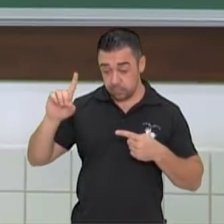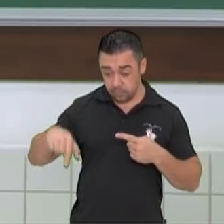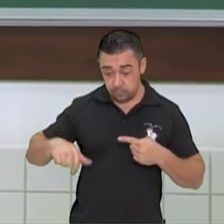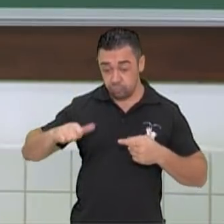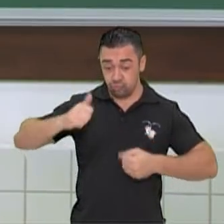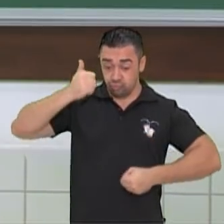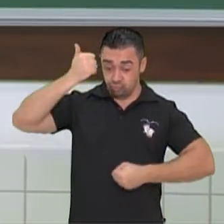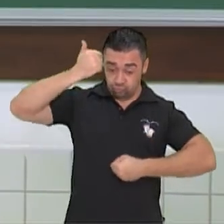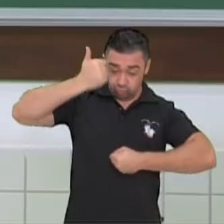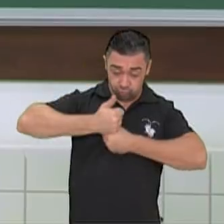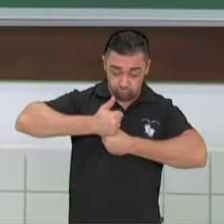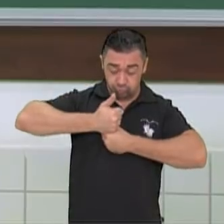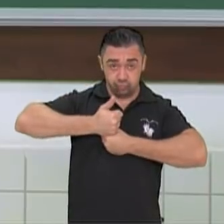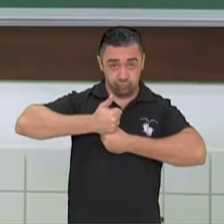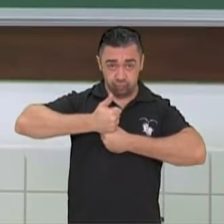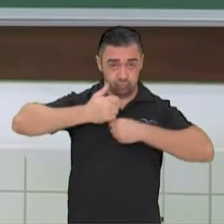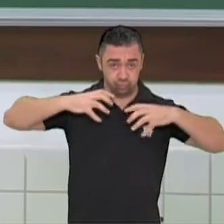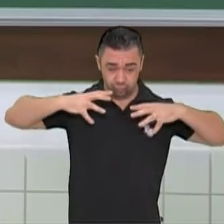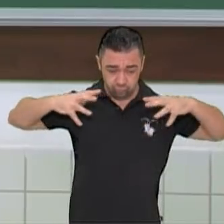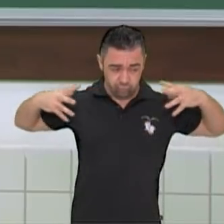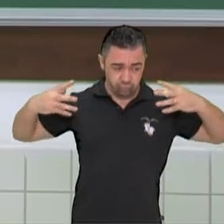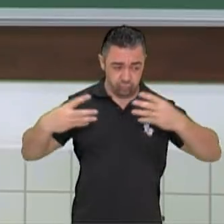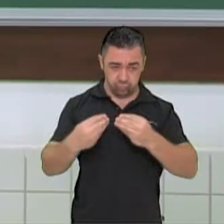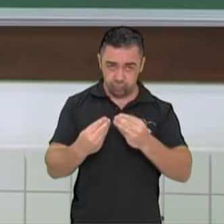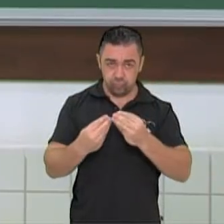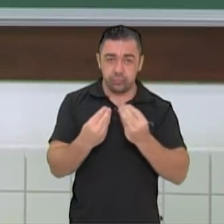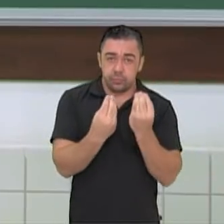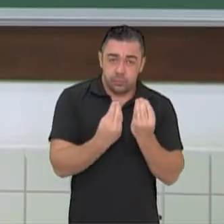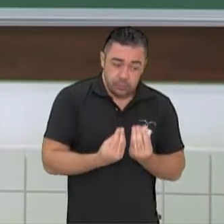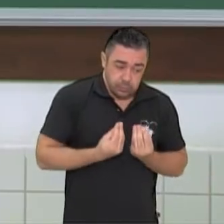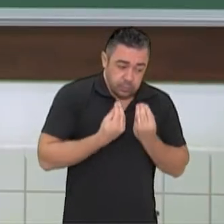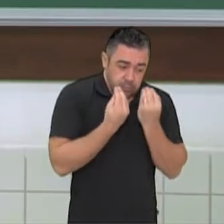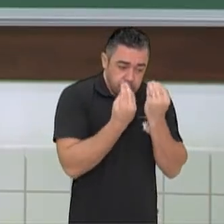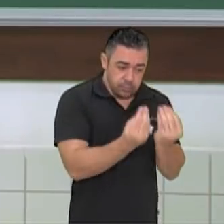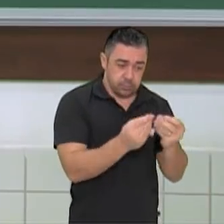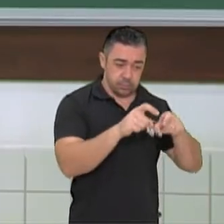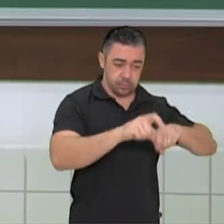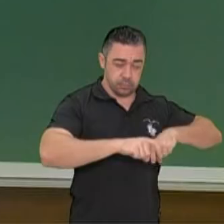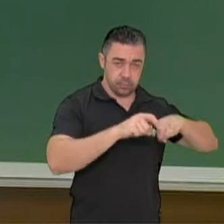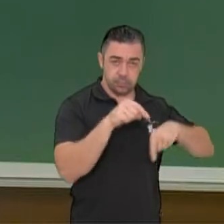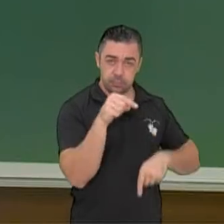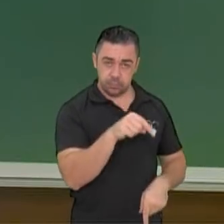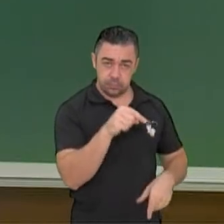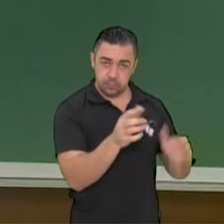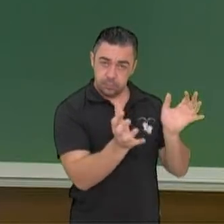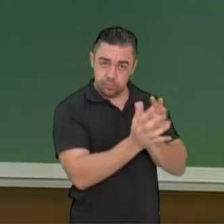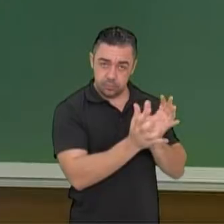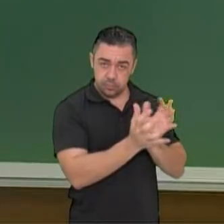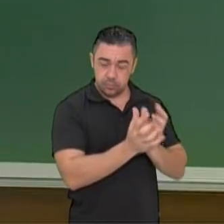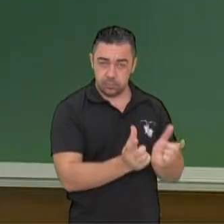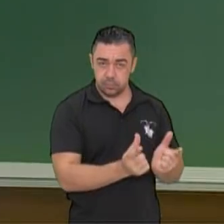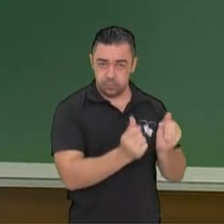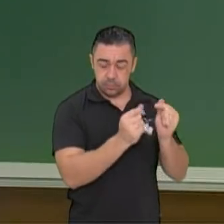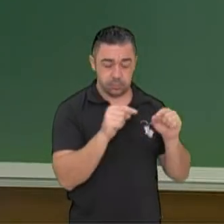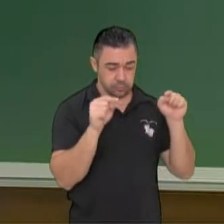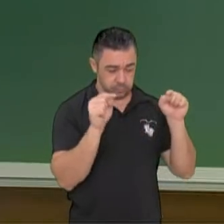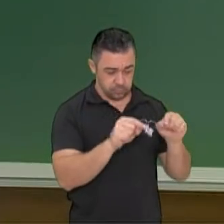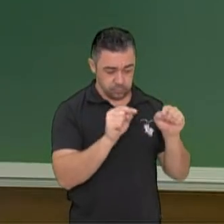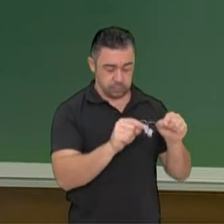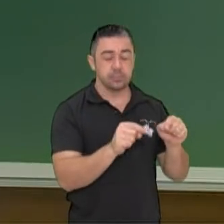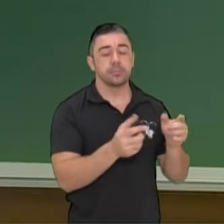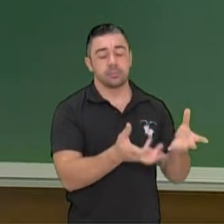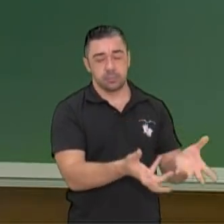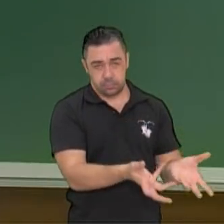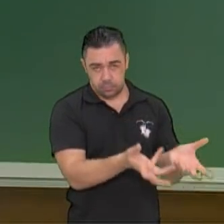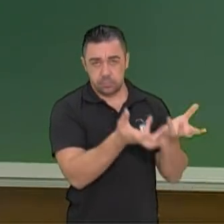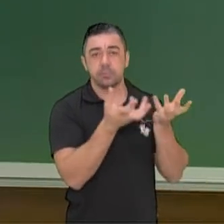doar um pedaço de terra para um outro nobre, ok? Até aí? O outro nobre que recebeu, podemos imaginar aqui nessa imagem,